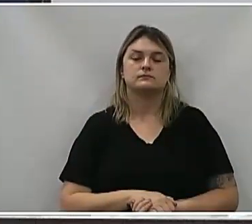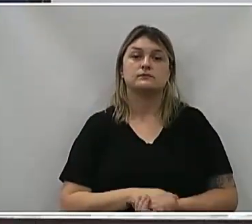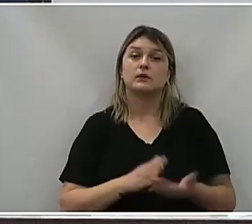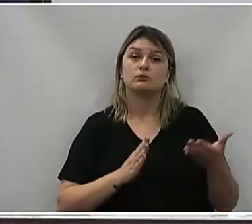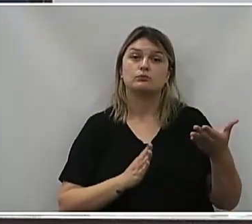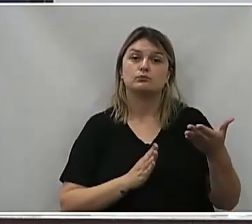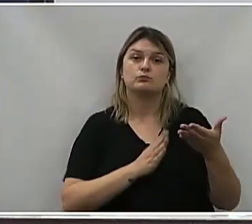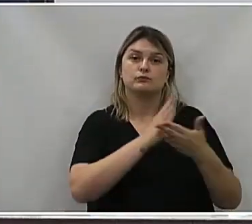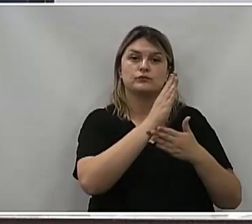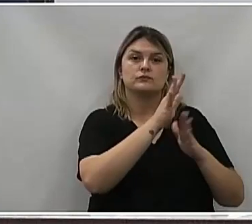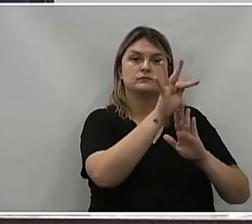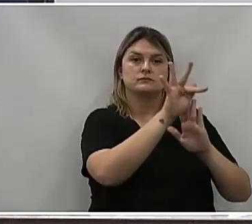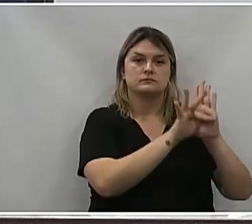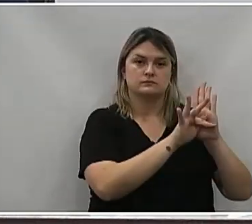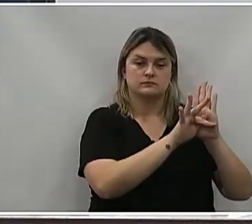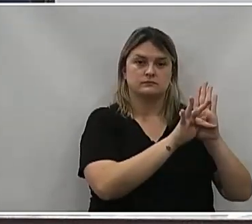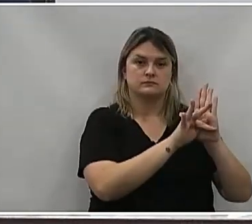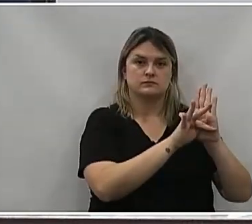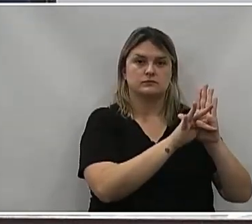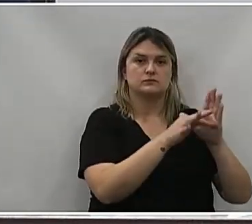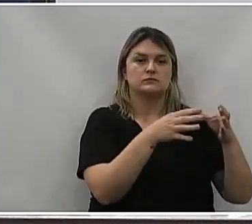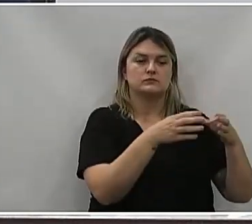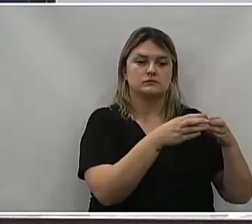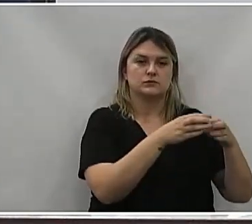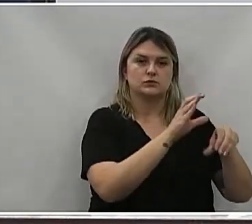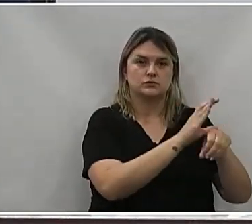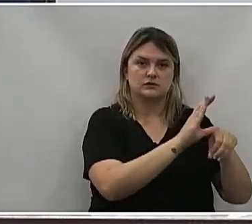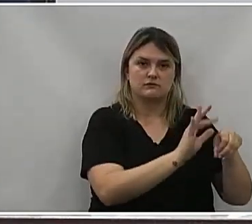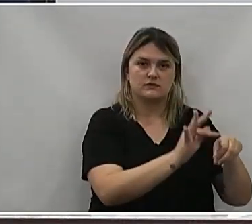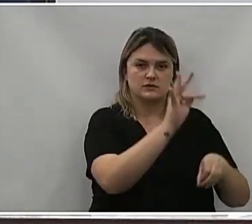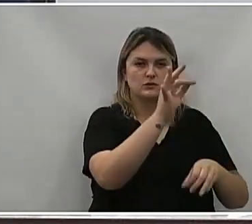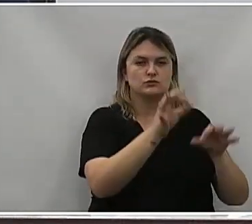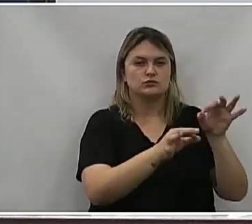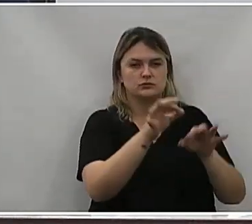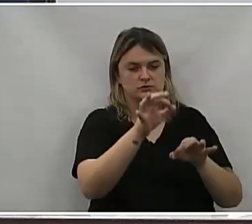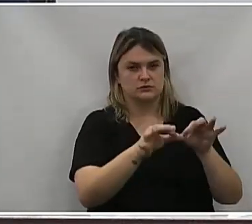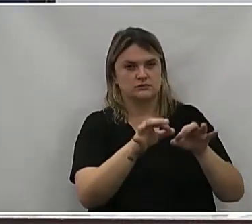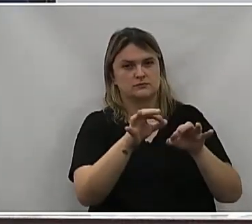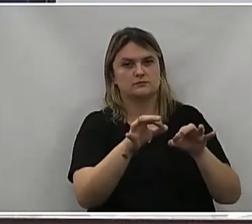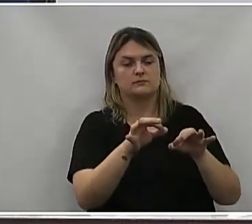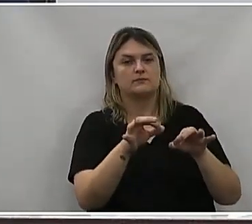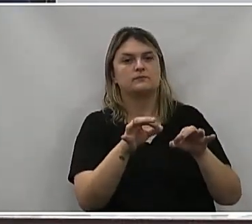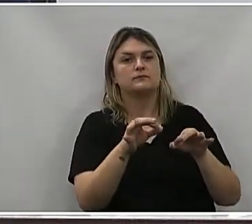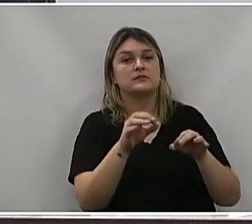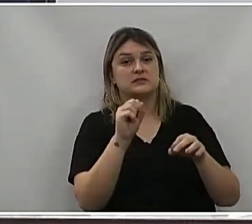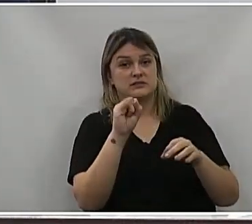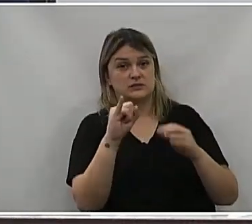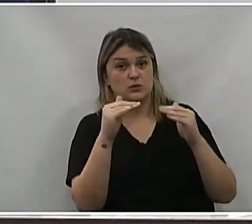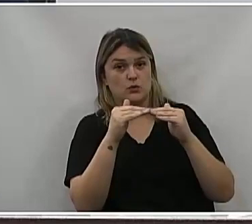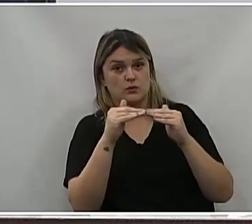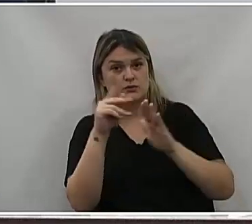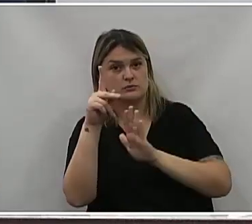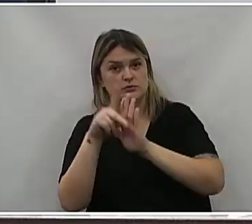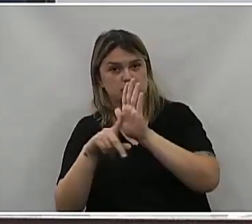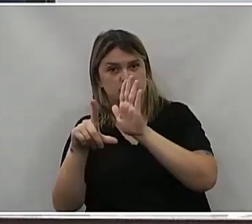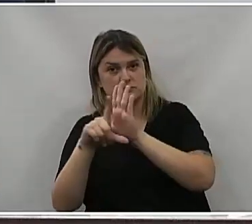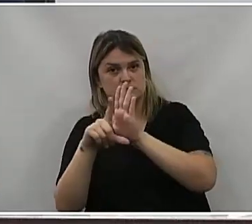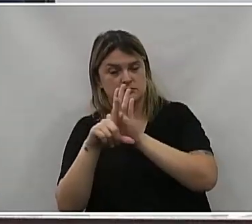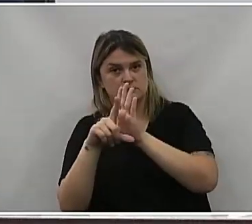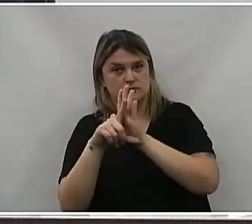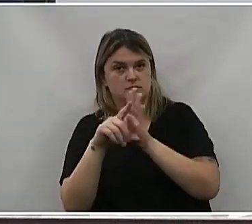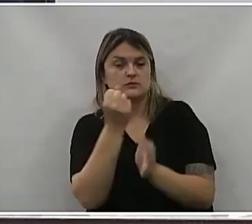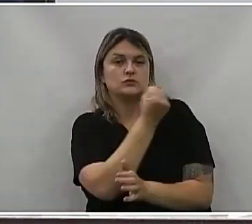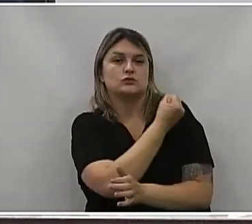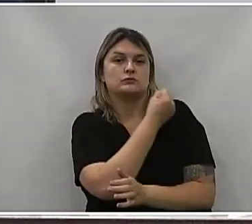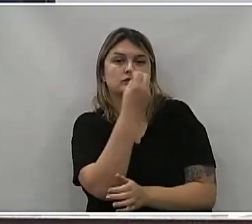Está aprovado o parecer fundamentado da Comissão de Constituição, Justiça e Redação Final, favorável ao projeto de lei